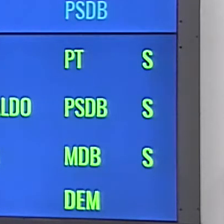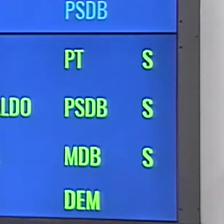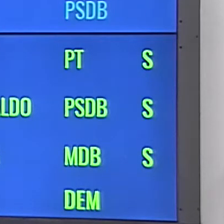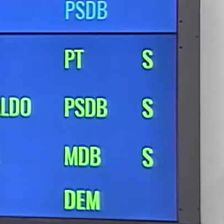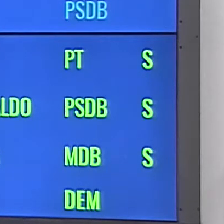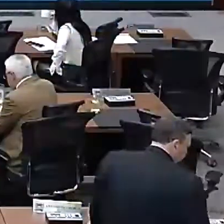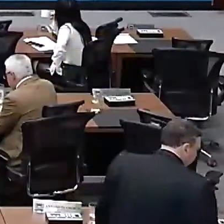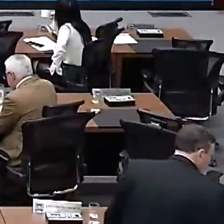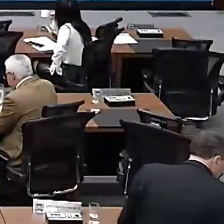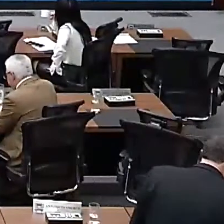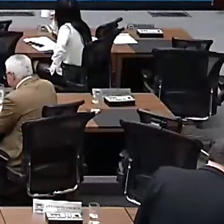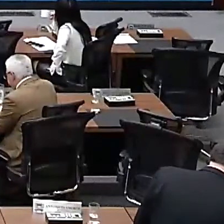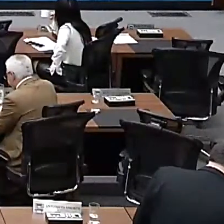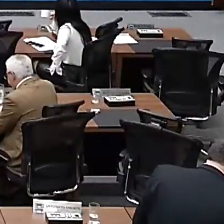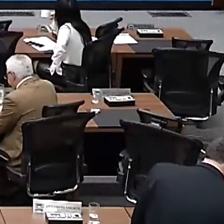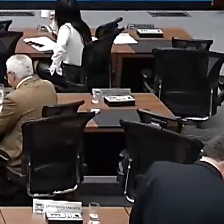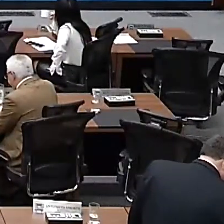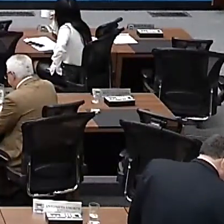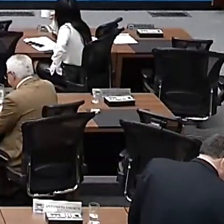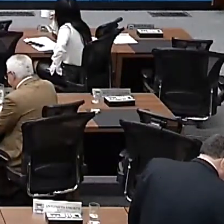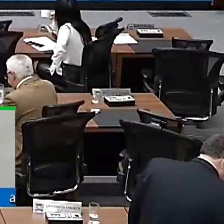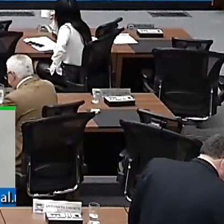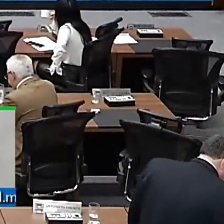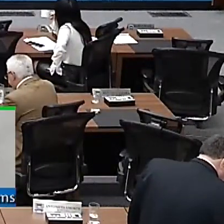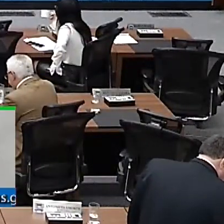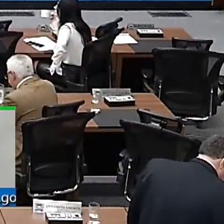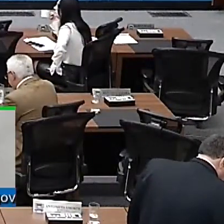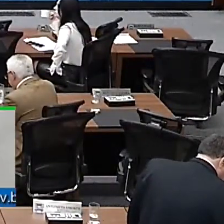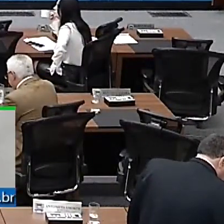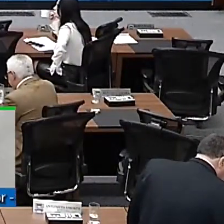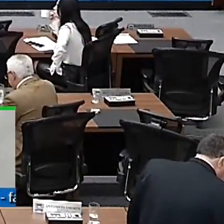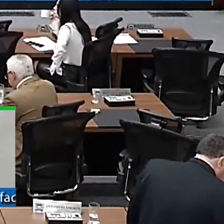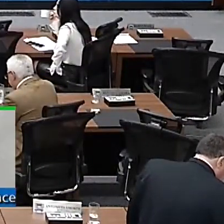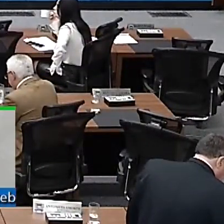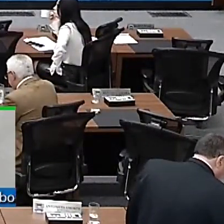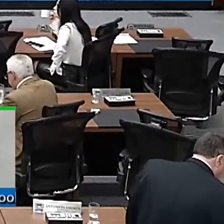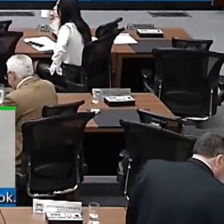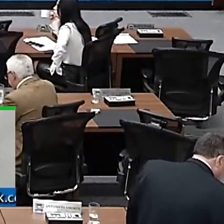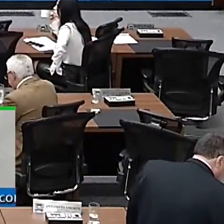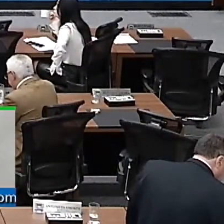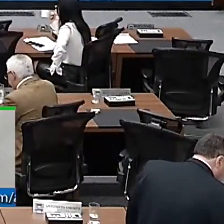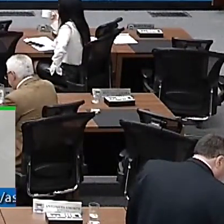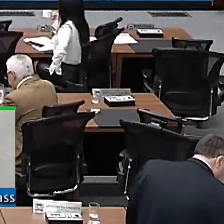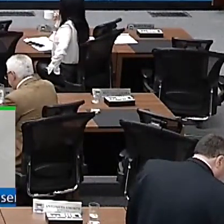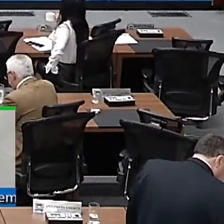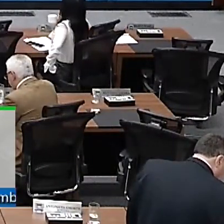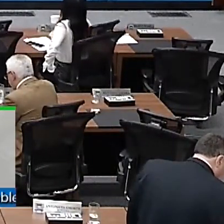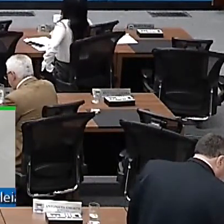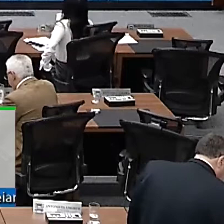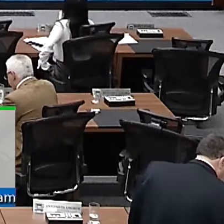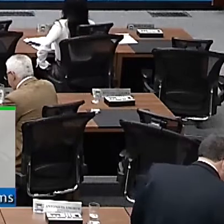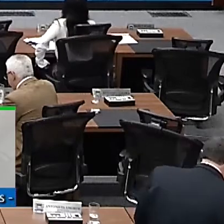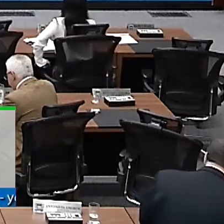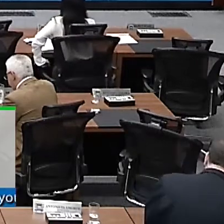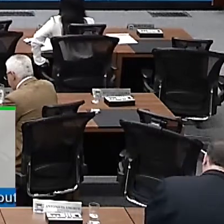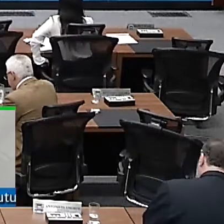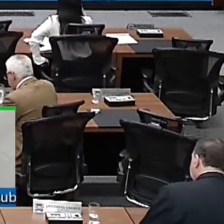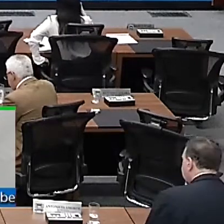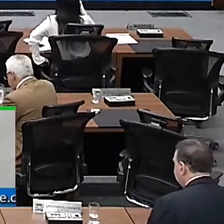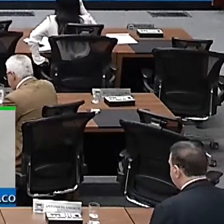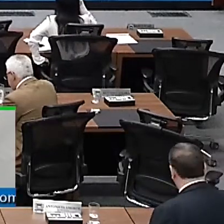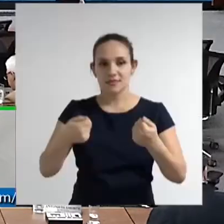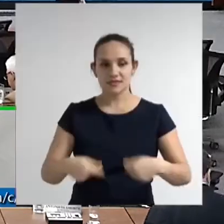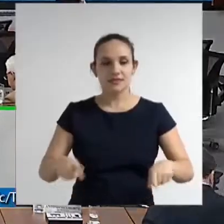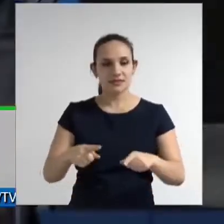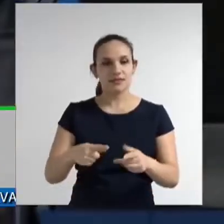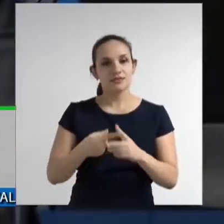Votação encerrada, senhor presidente. 15 votos favoráveis, nenhum voto contrário. Aprovada em segunda,